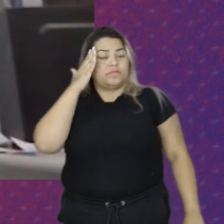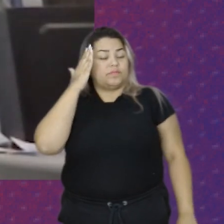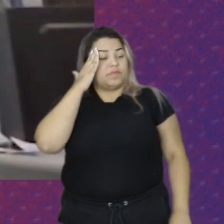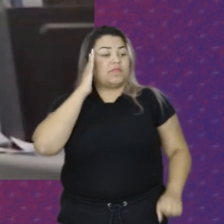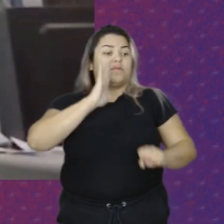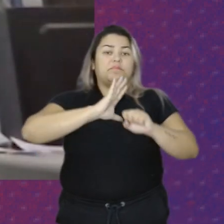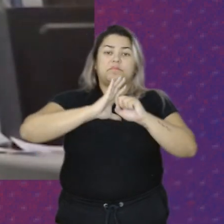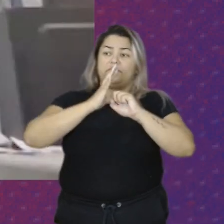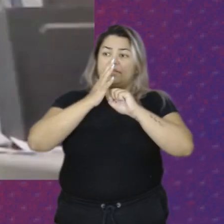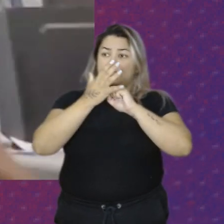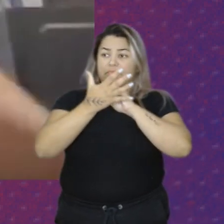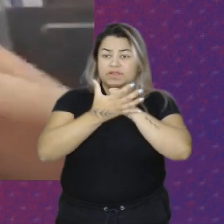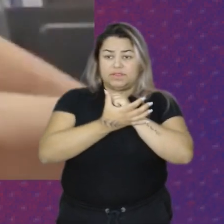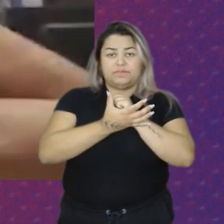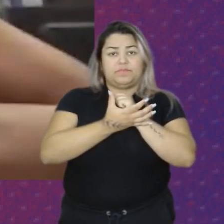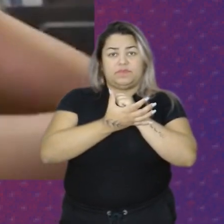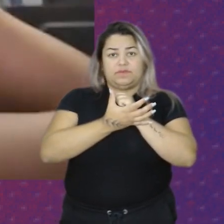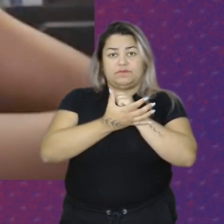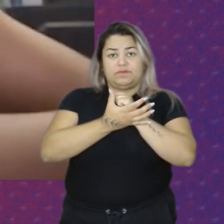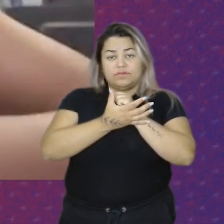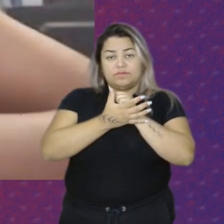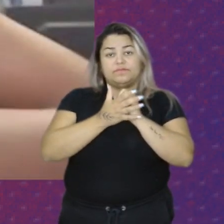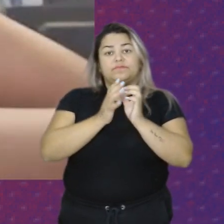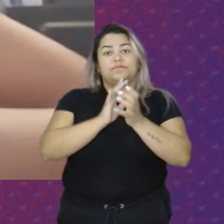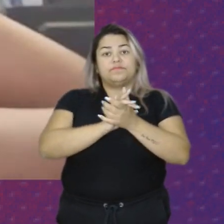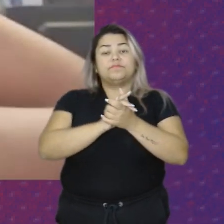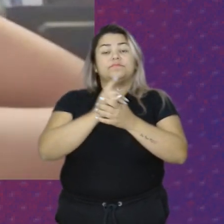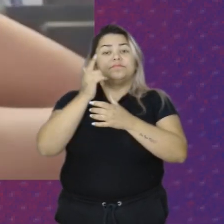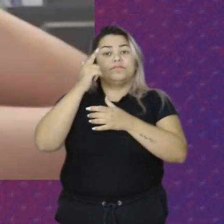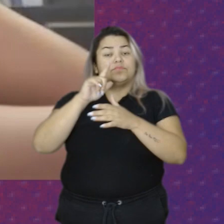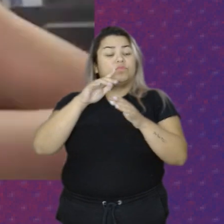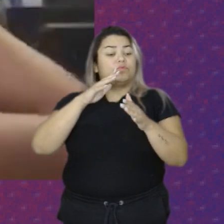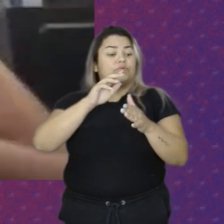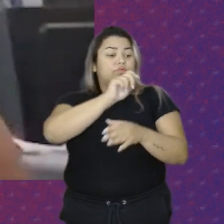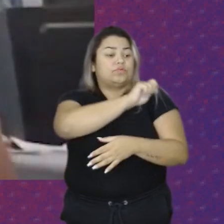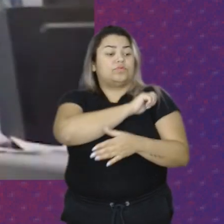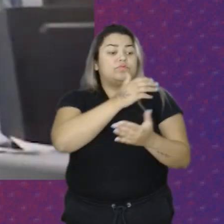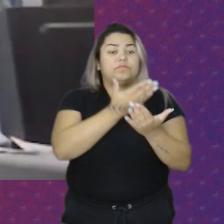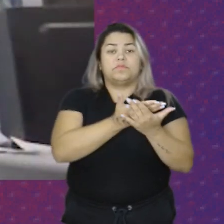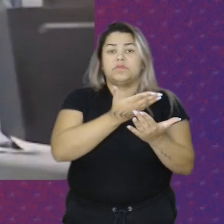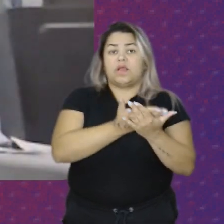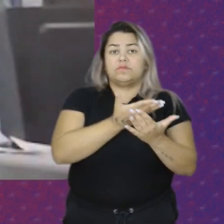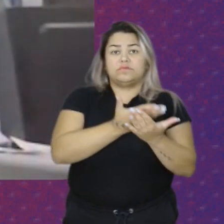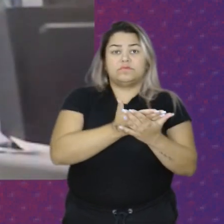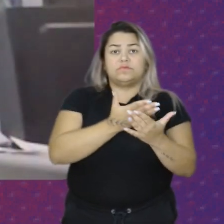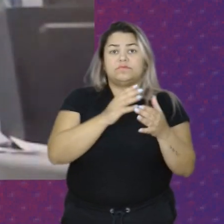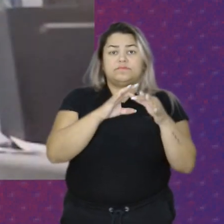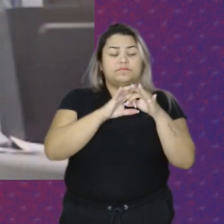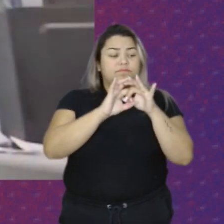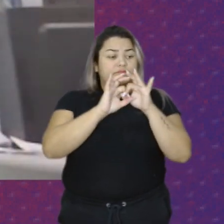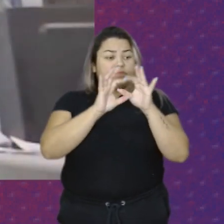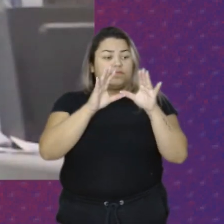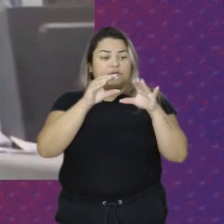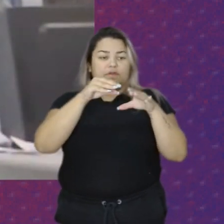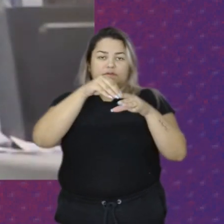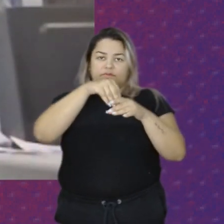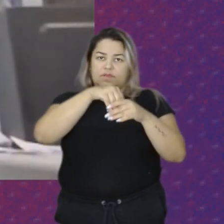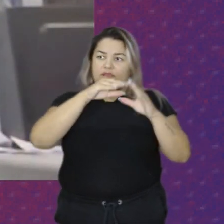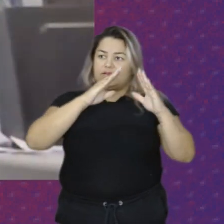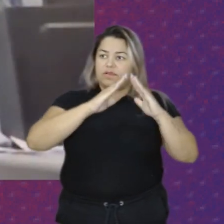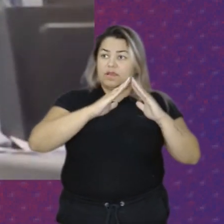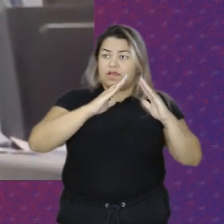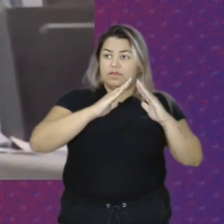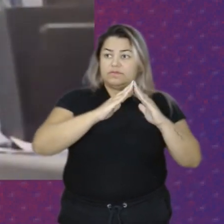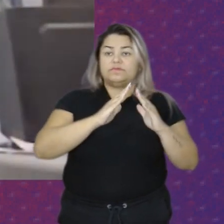pandemia quando os estudantes começaram a estudar, né? Estudar internamente em casa. E